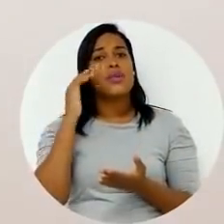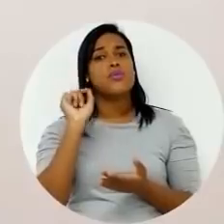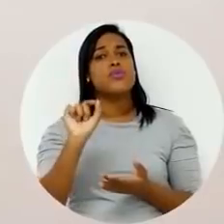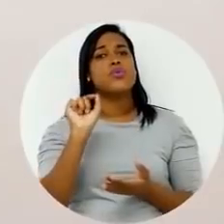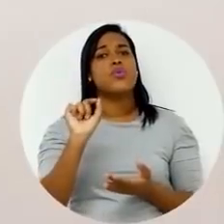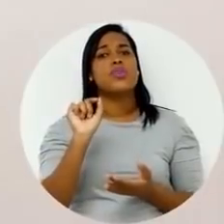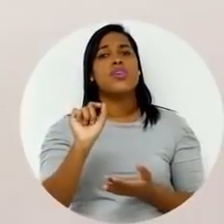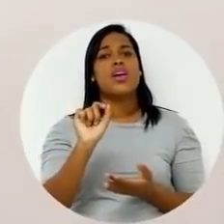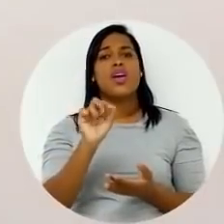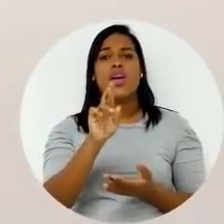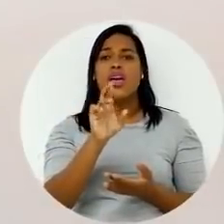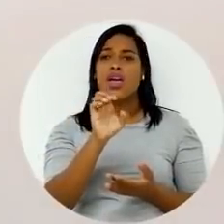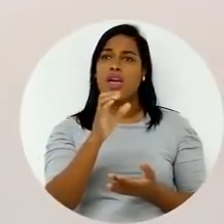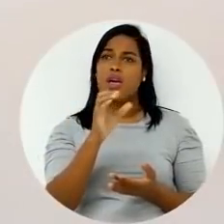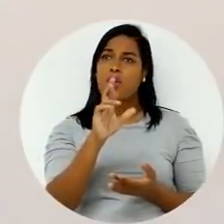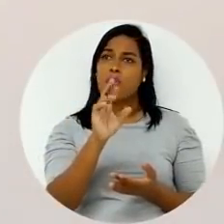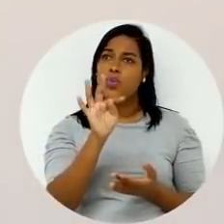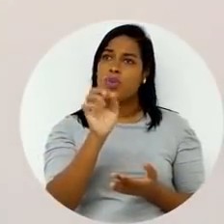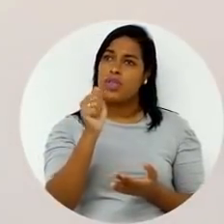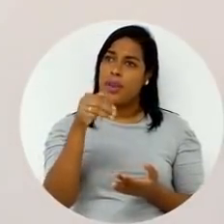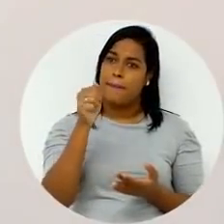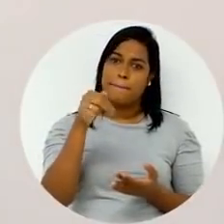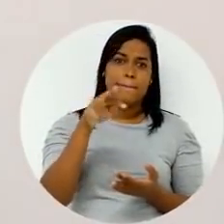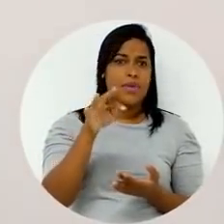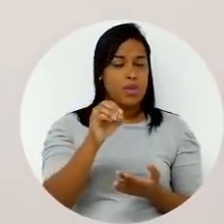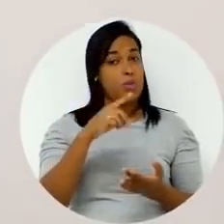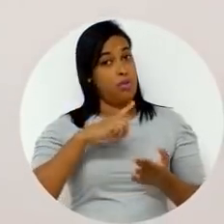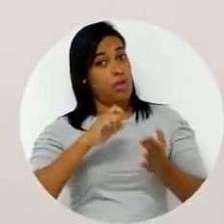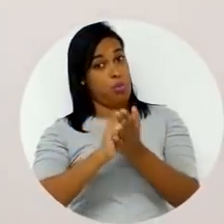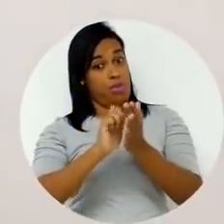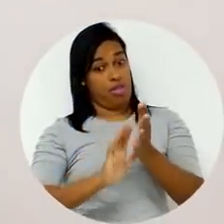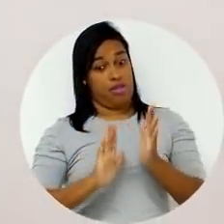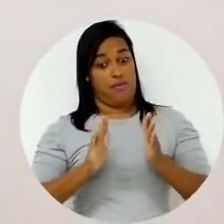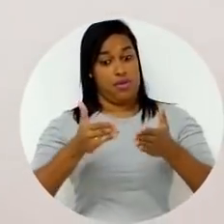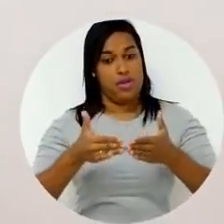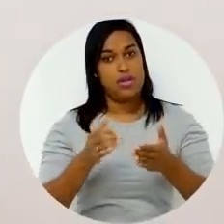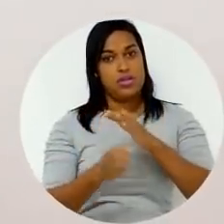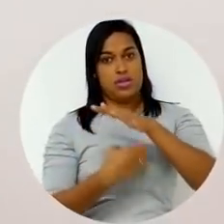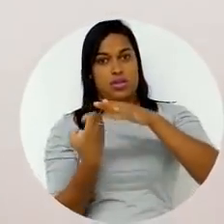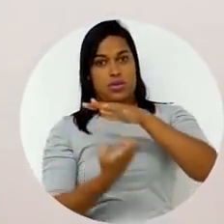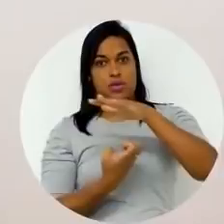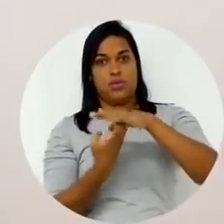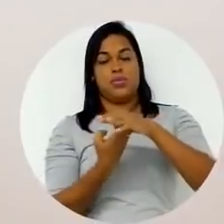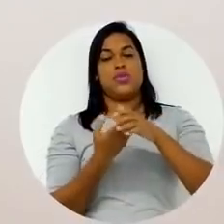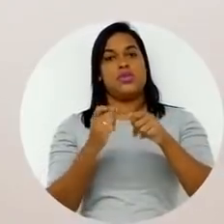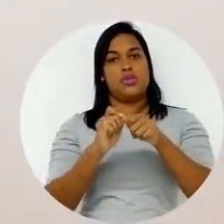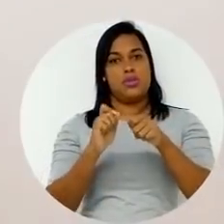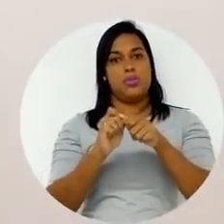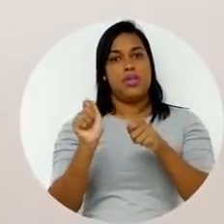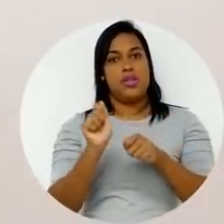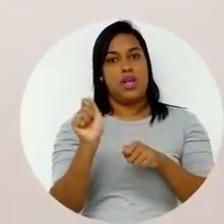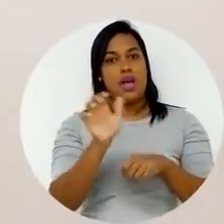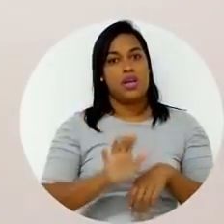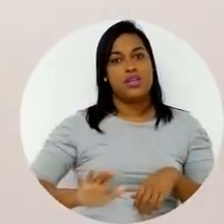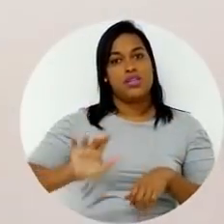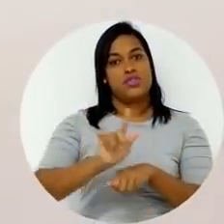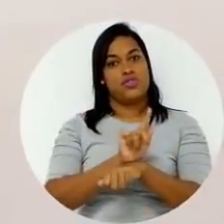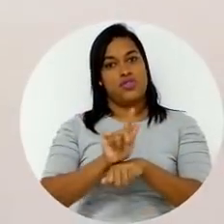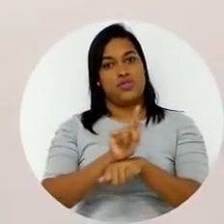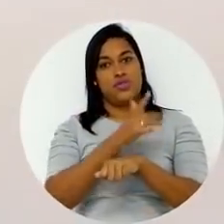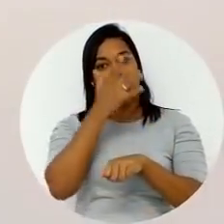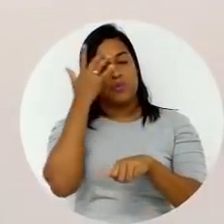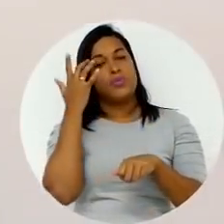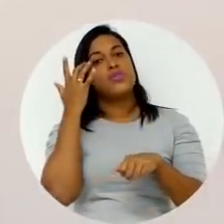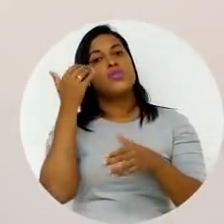o que vem a ser recrutamento. Existe uma atividade central nas empresas realizada pela área de gestão de